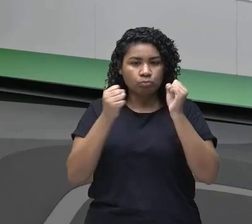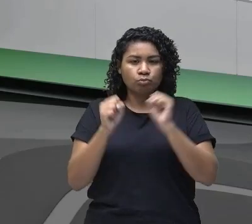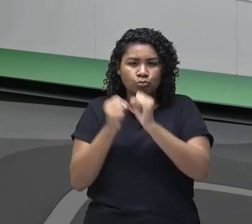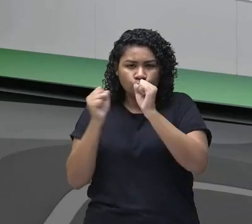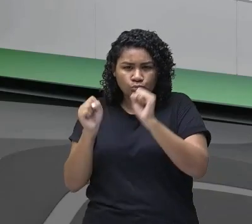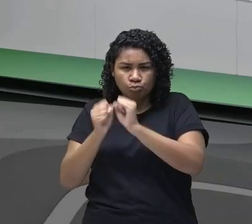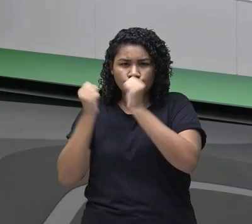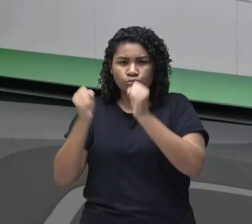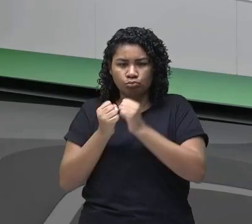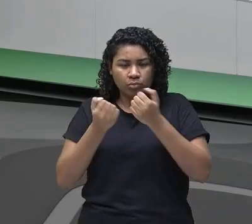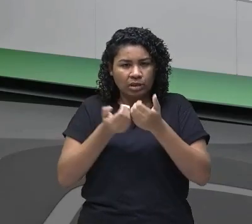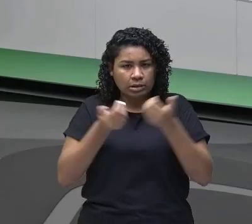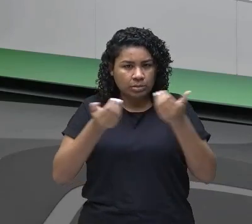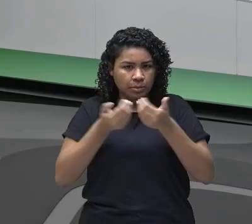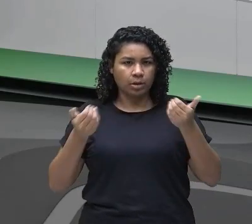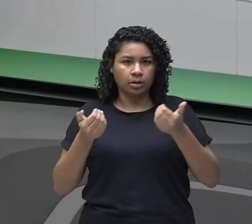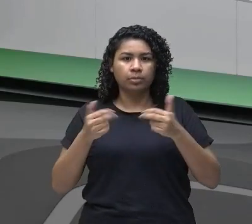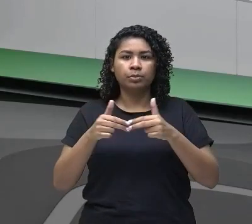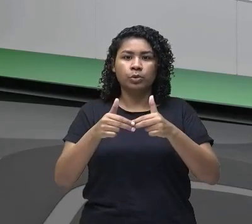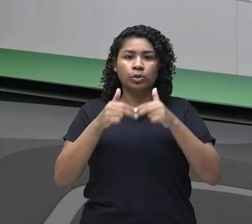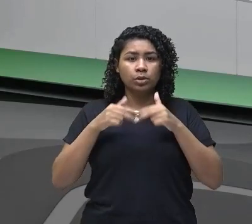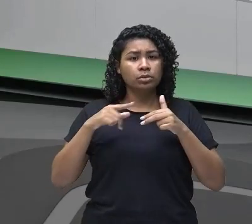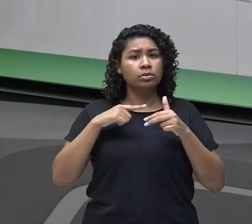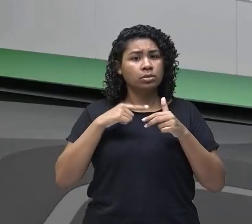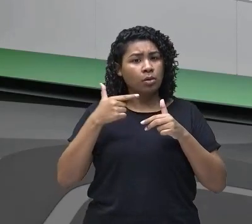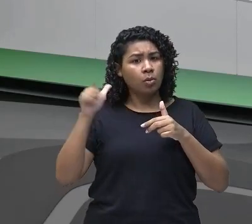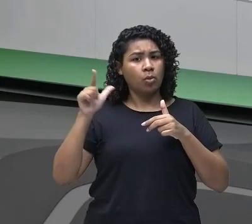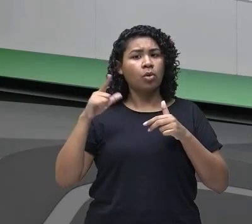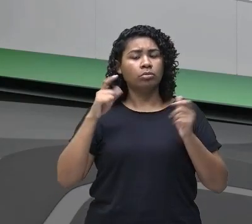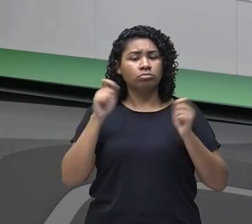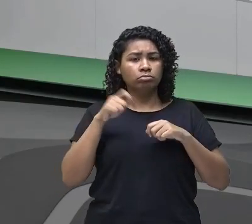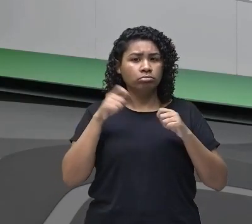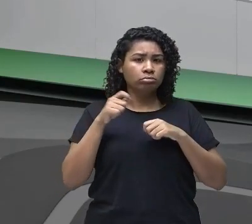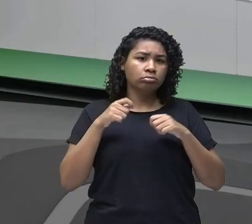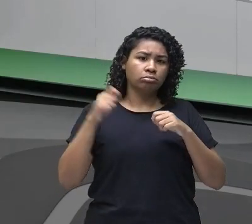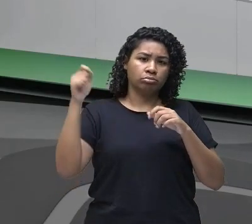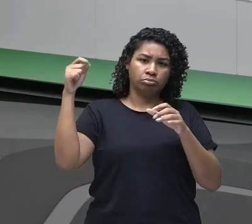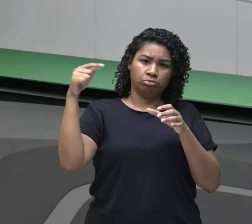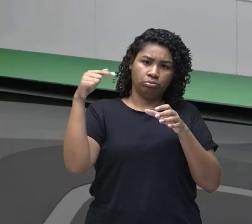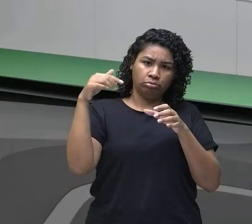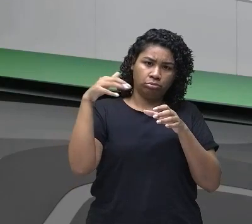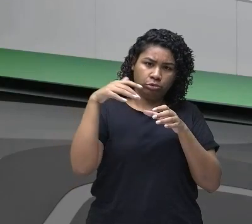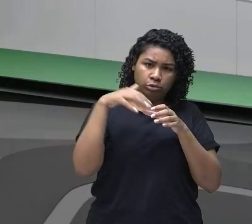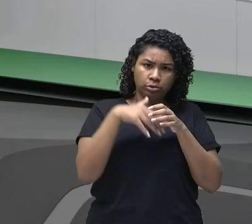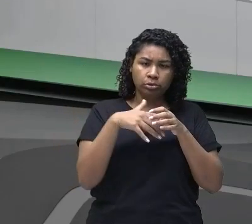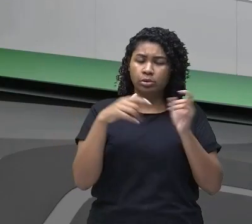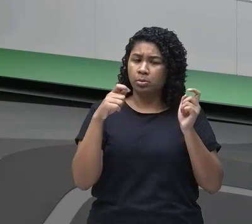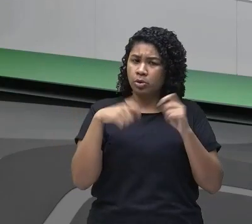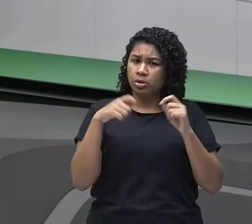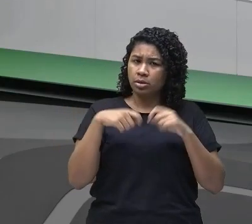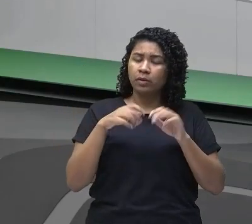ozônio, ele filtra os outros raios solares que atingem a Terra. Professora,